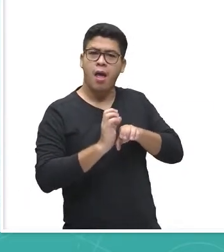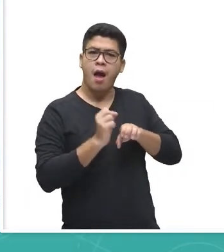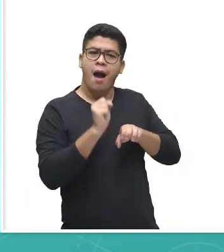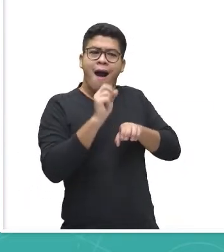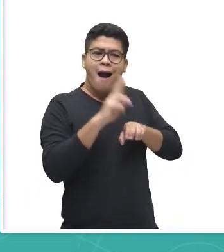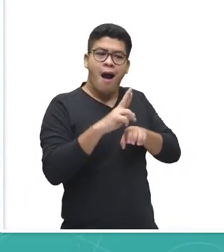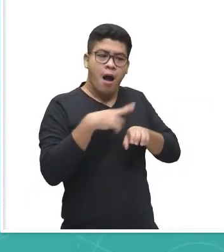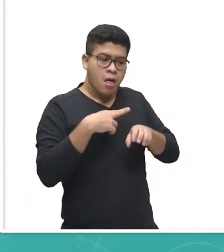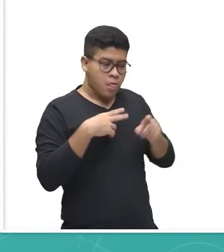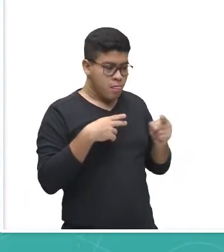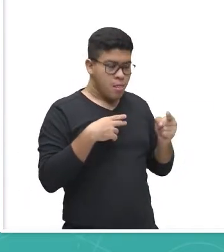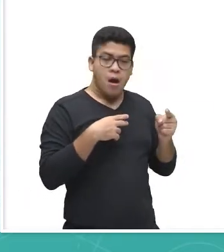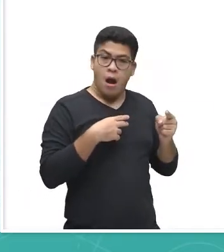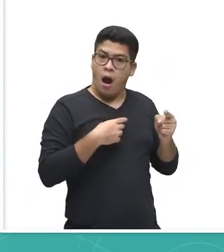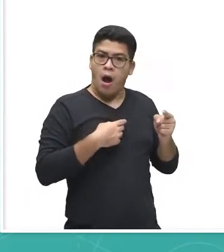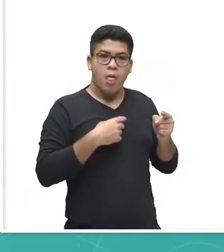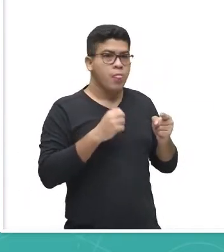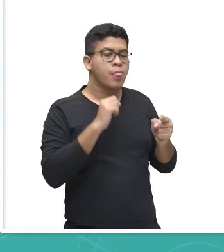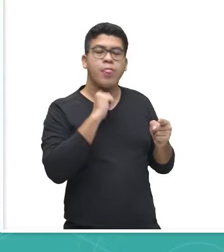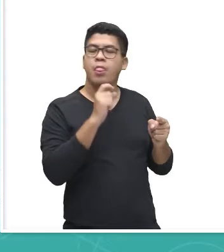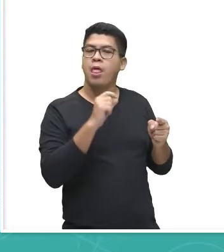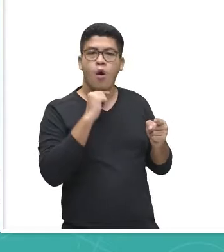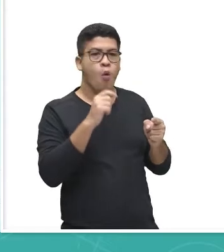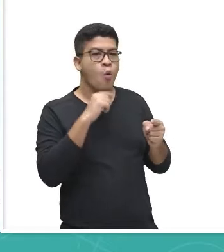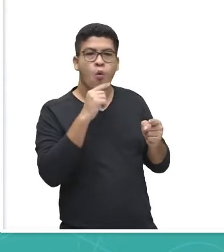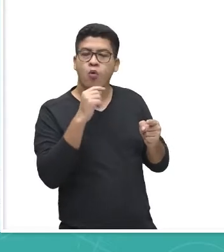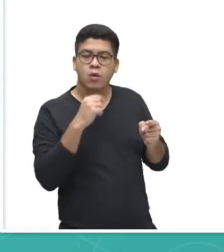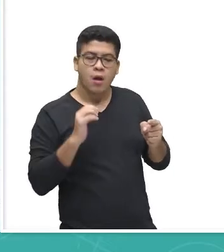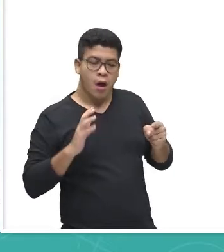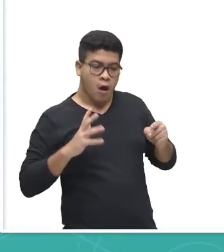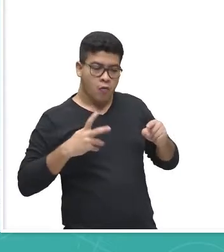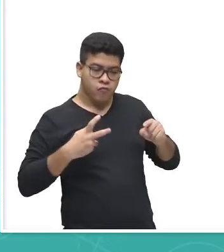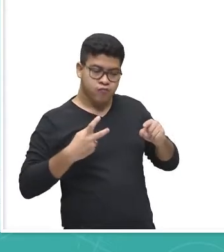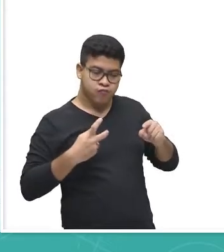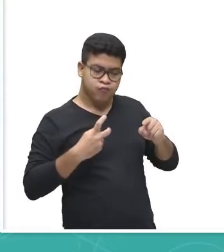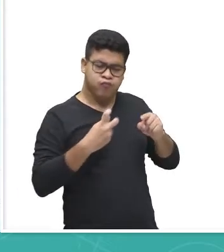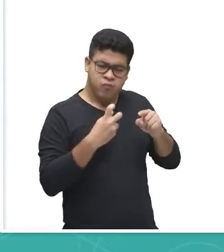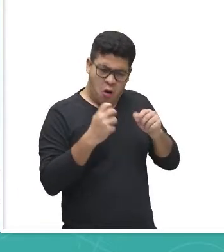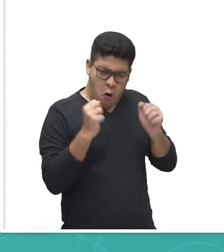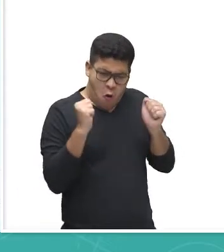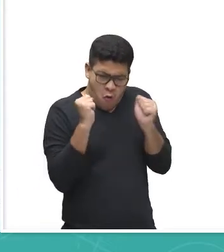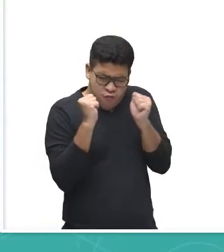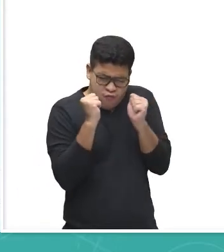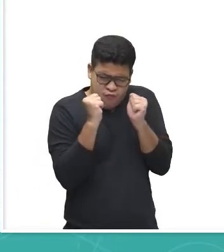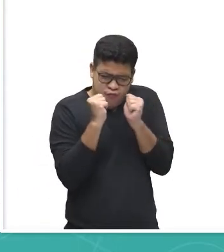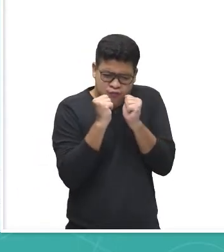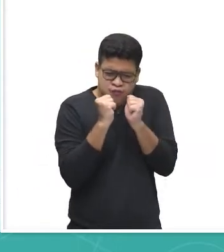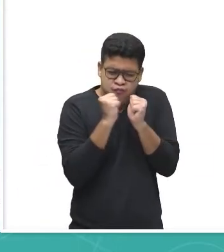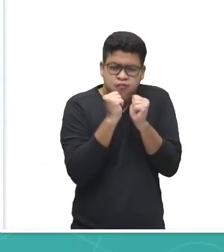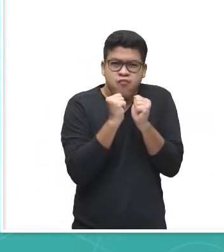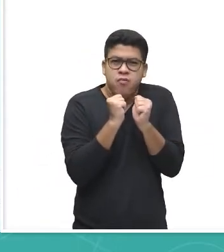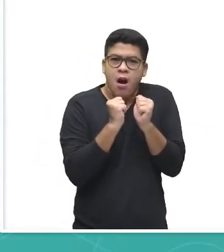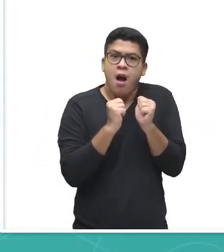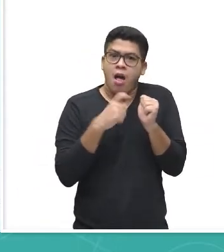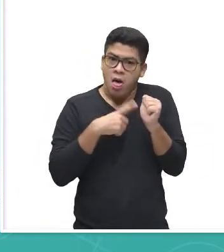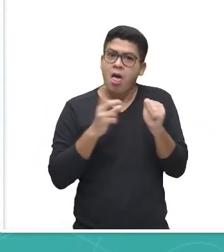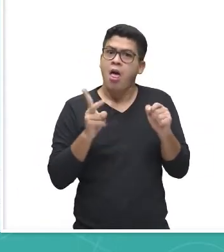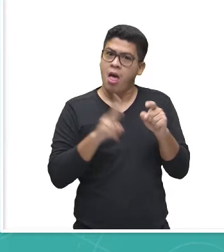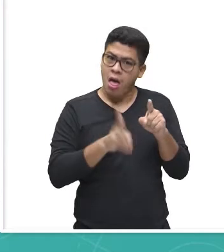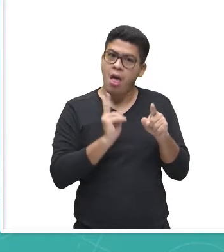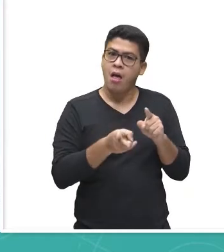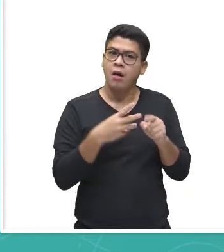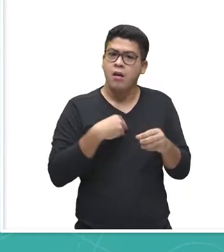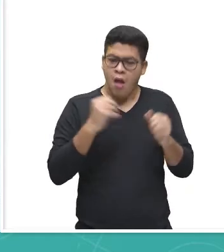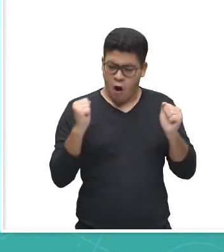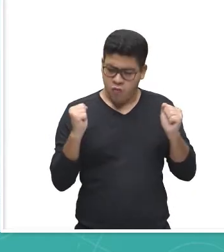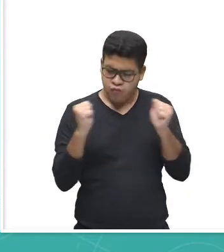está tampada, o ar que está no interior da seringa, ele vai se comprimindo, né? Então ele vai diminuindo ali o seu